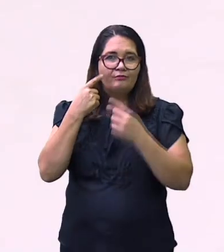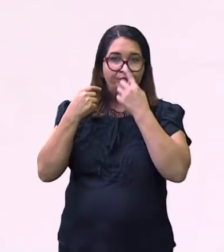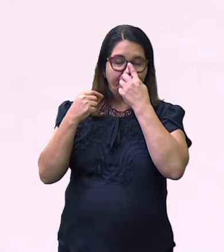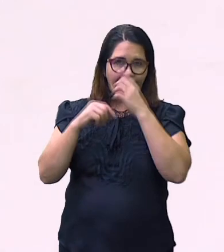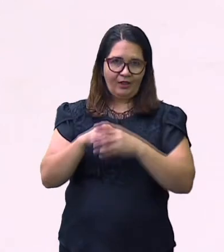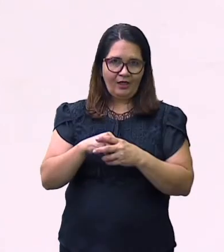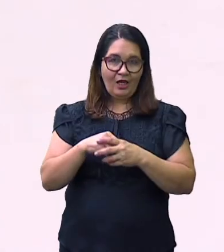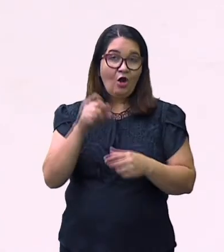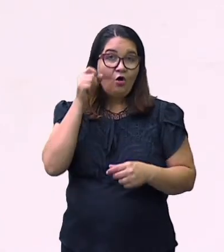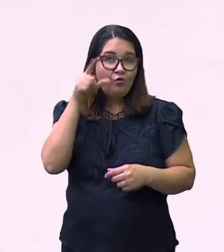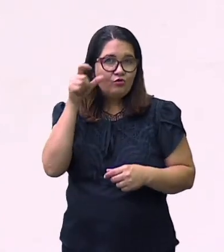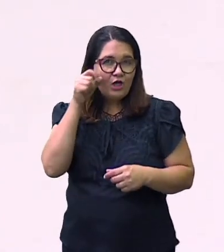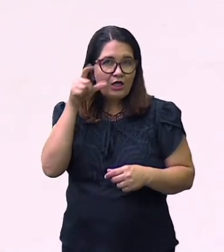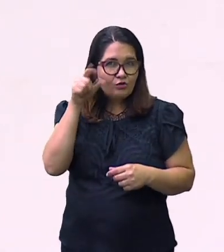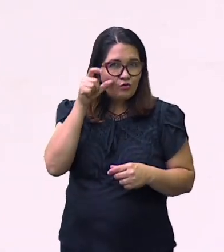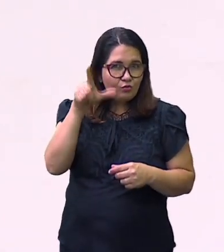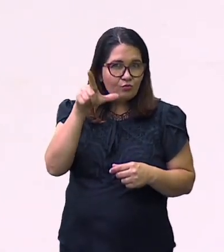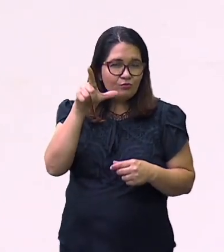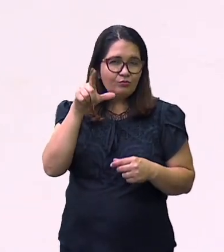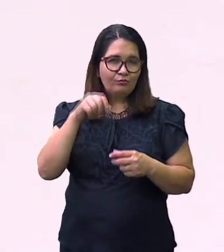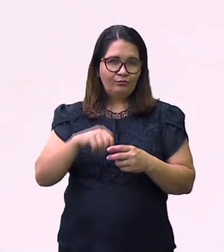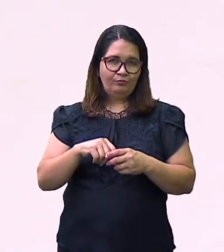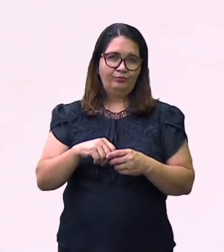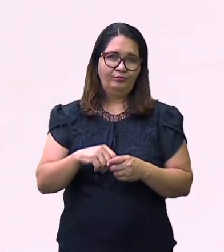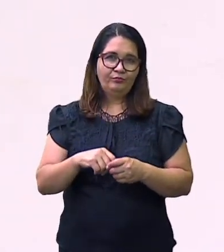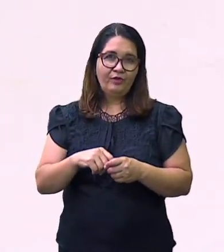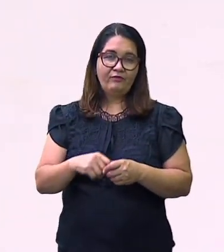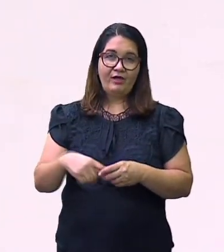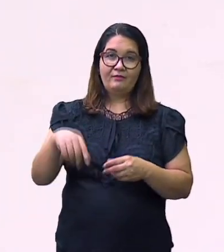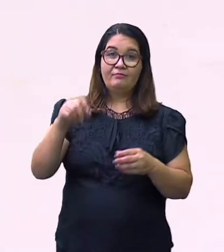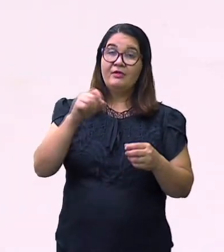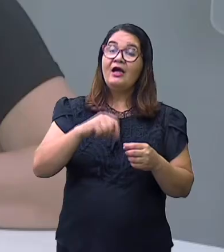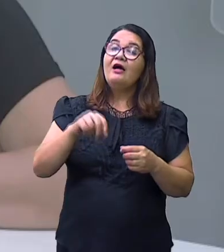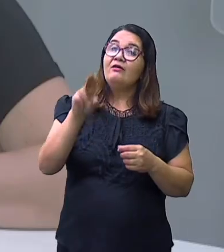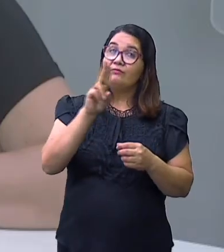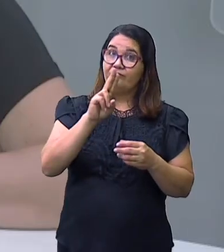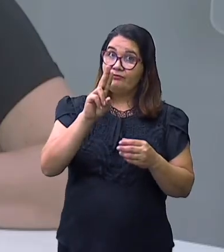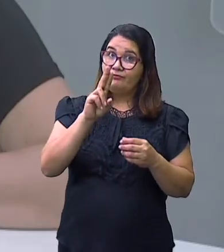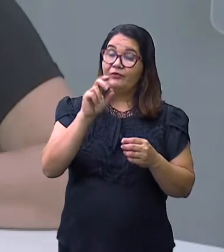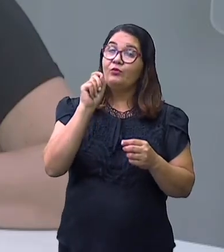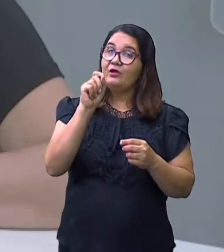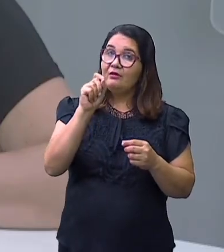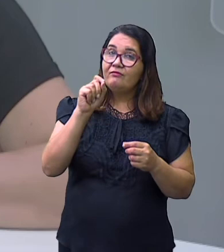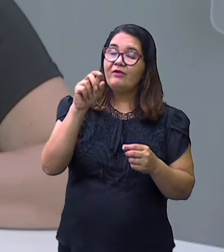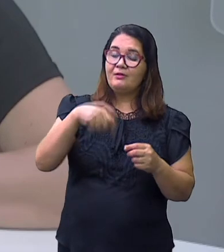de azul, eu vou trazer lá e vou escrever núcleo.